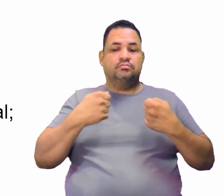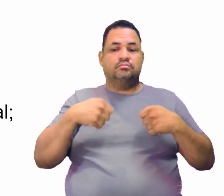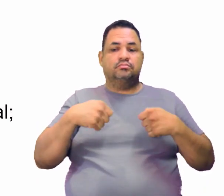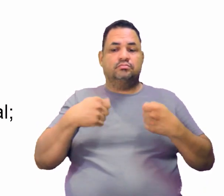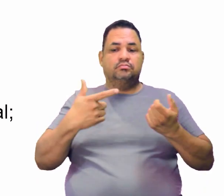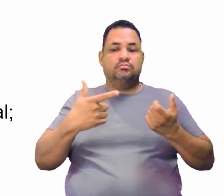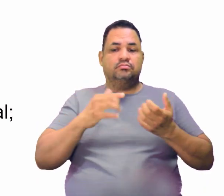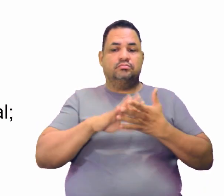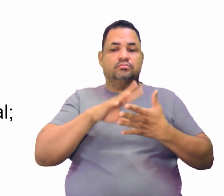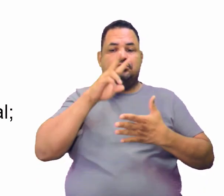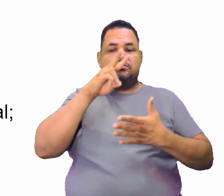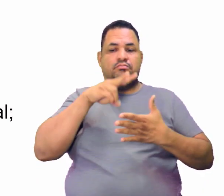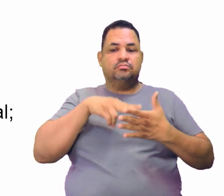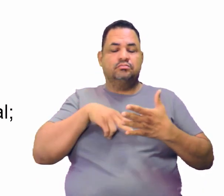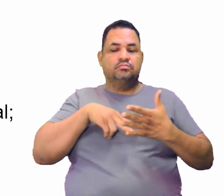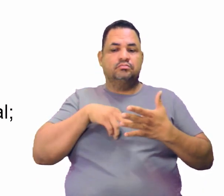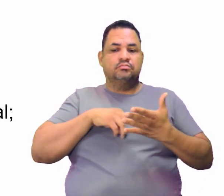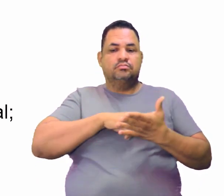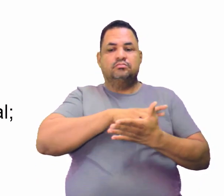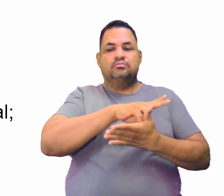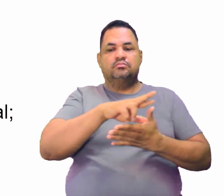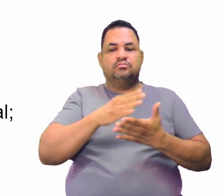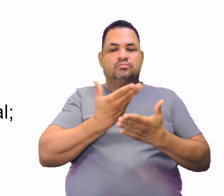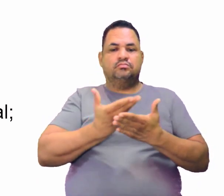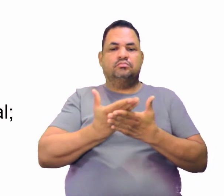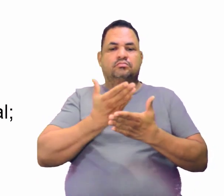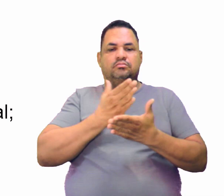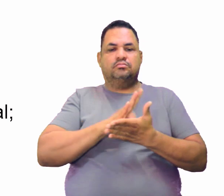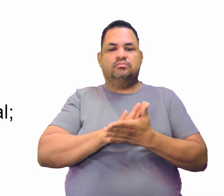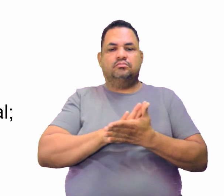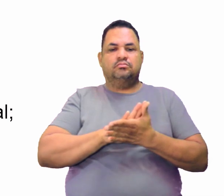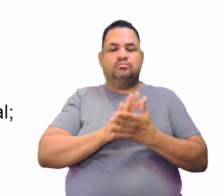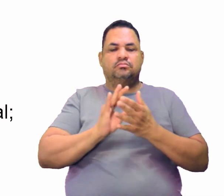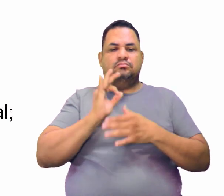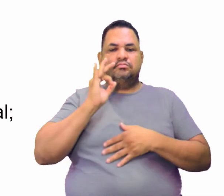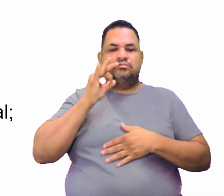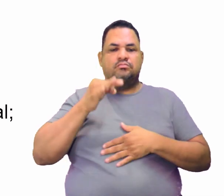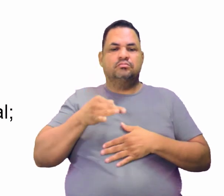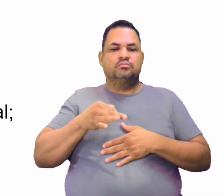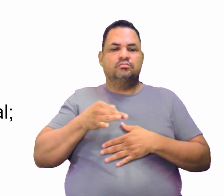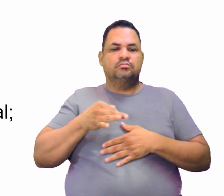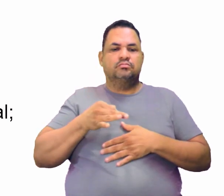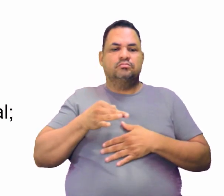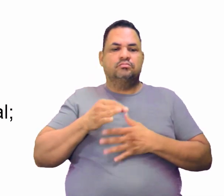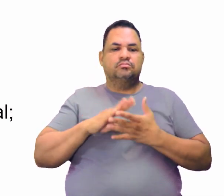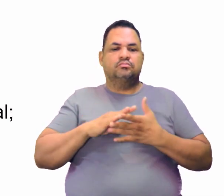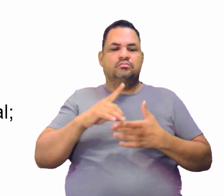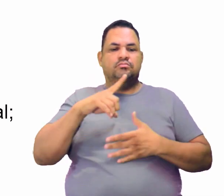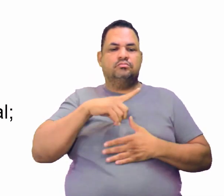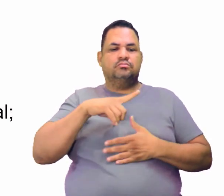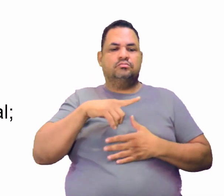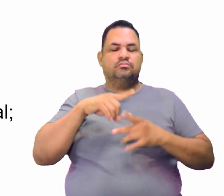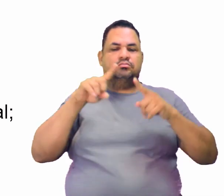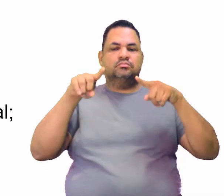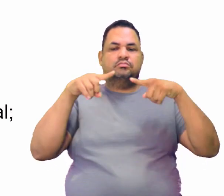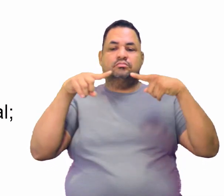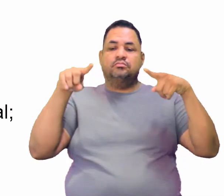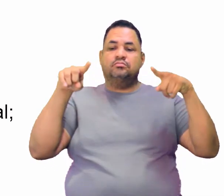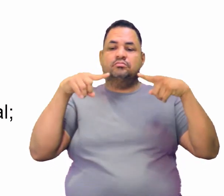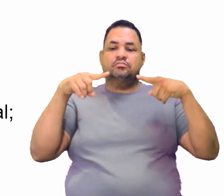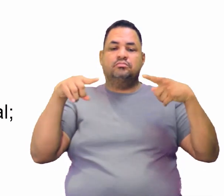leitor ter várias interpretações, tá certo? Vai possuir a